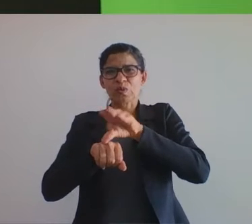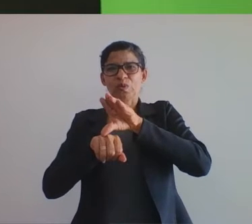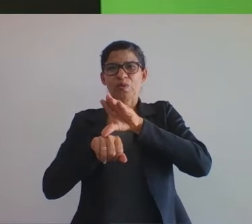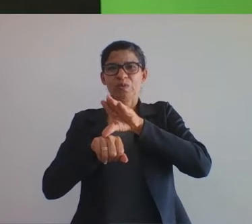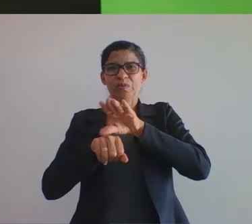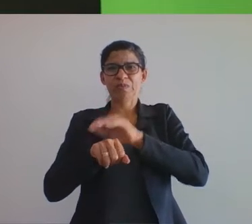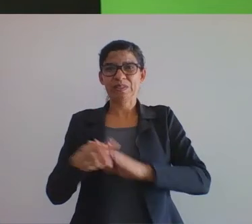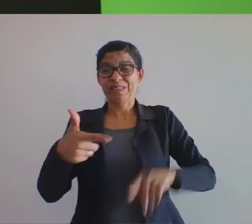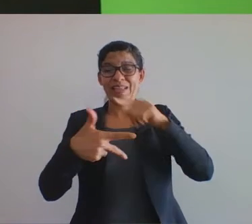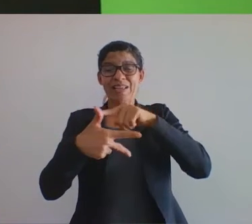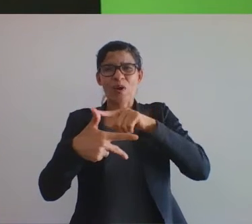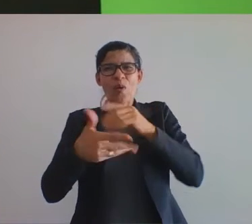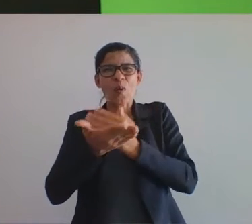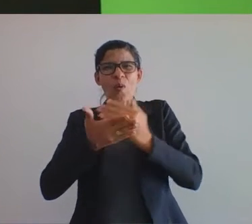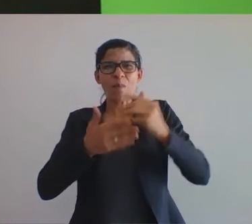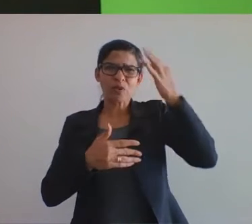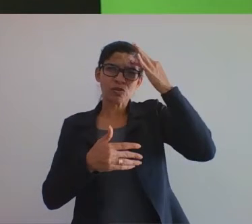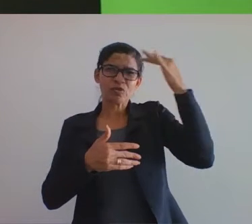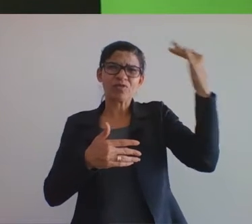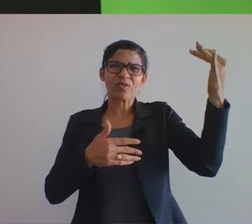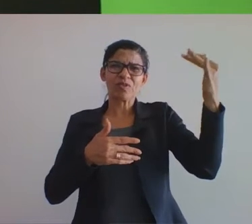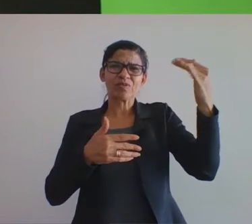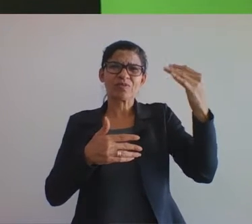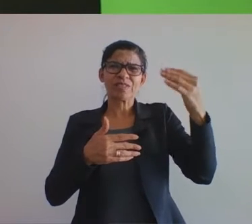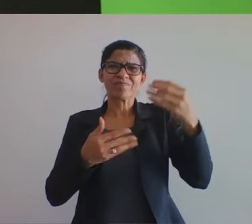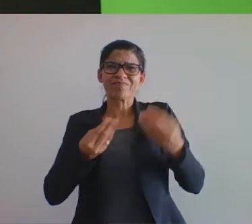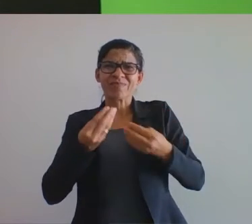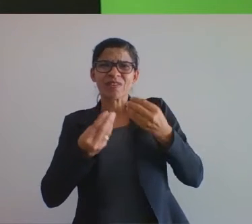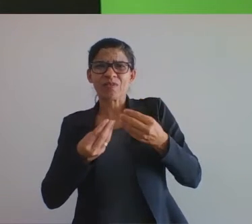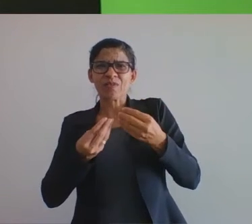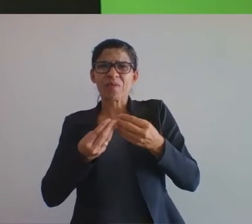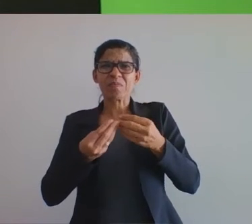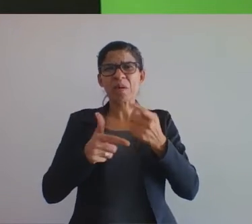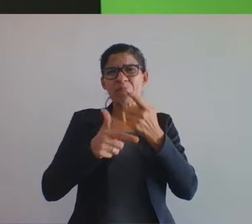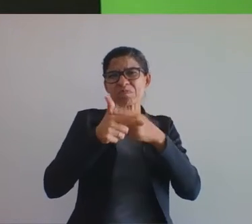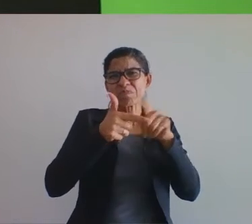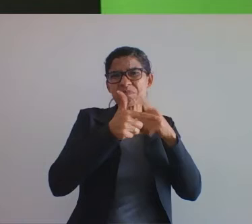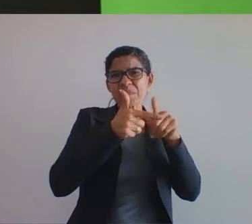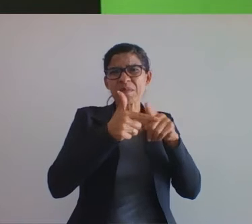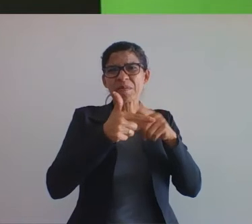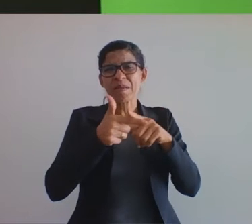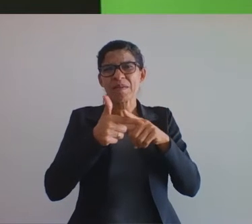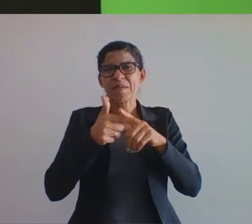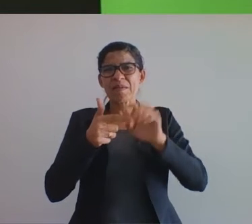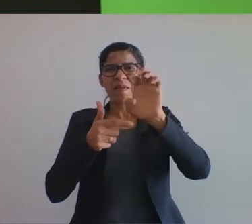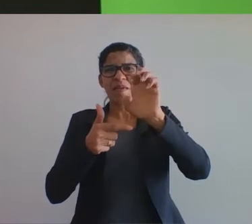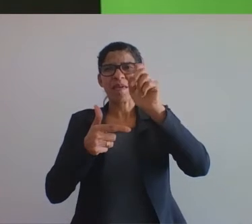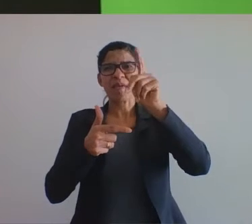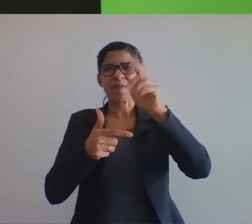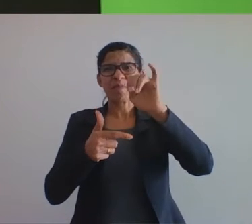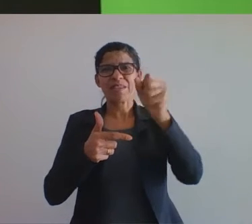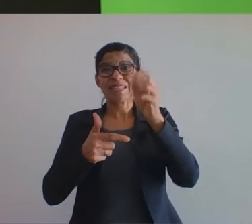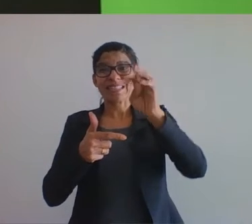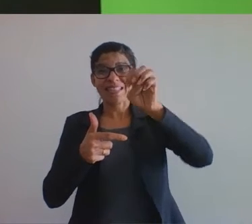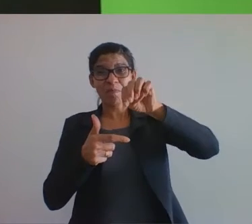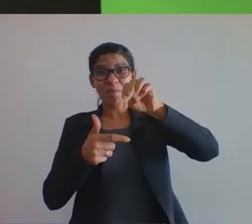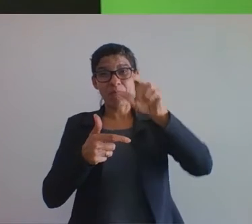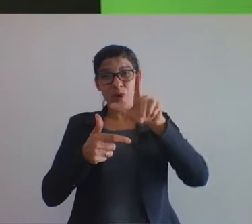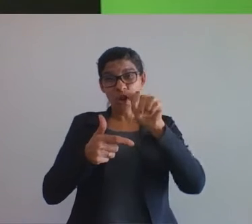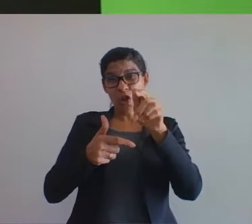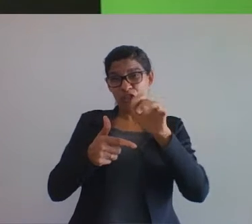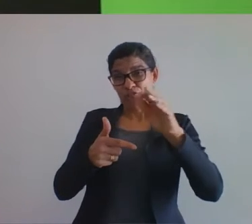a persistente consideração dos problemas epistemológicos. Descartes era um